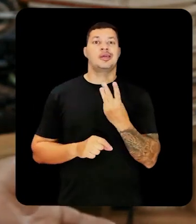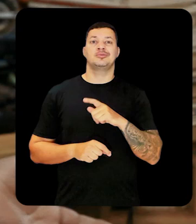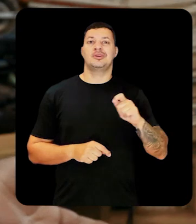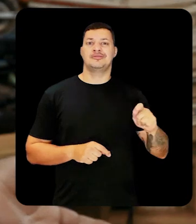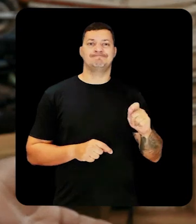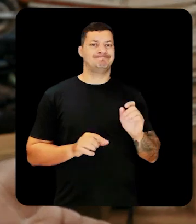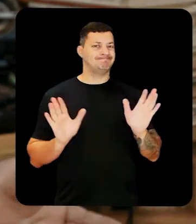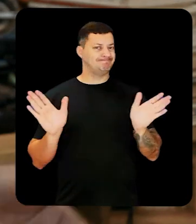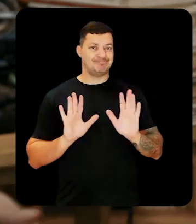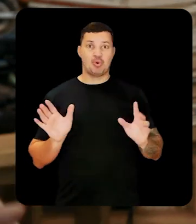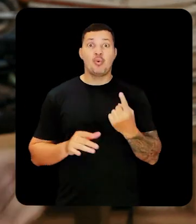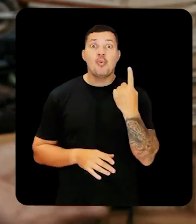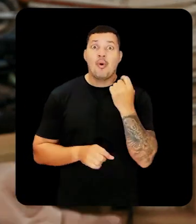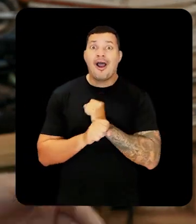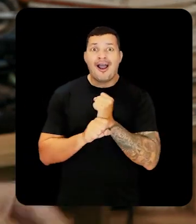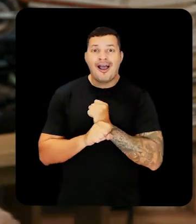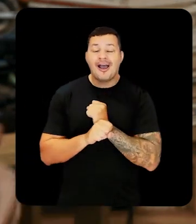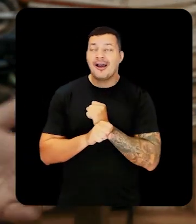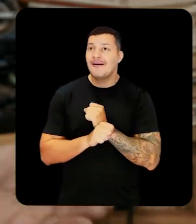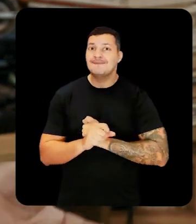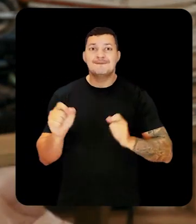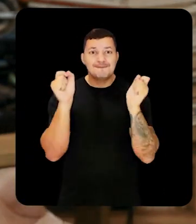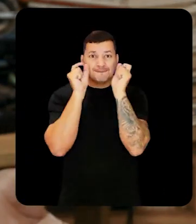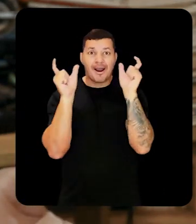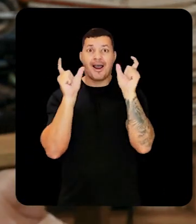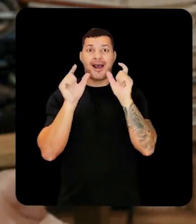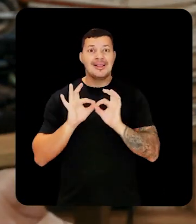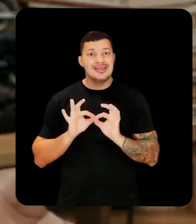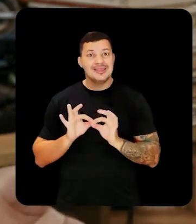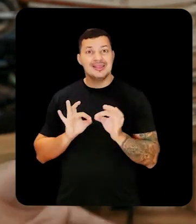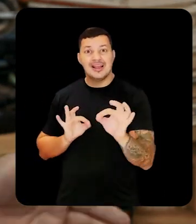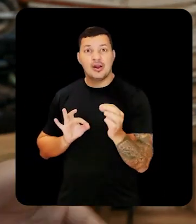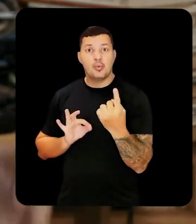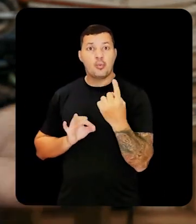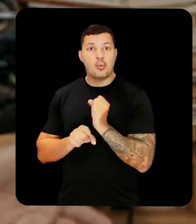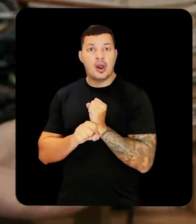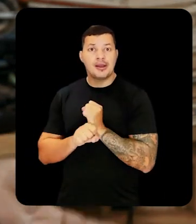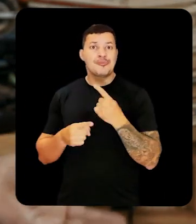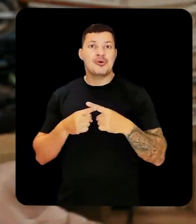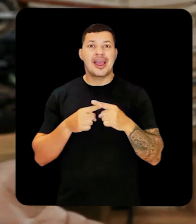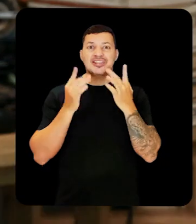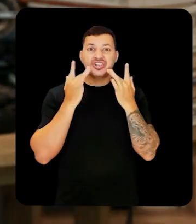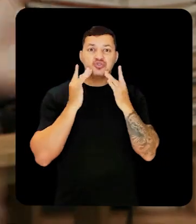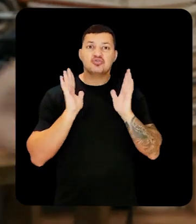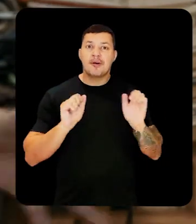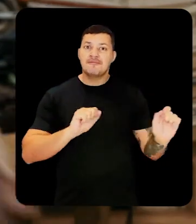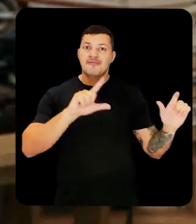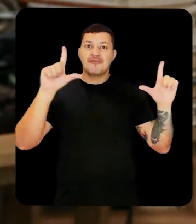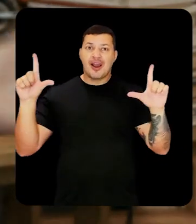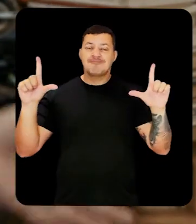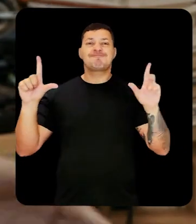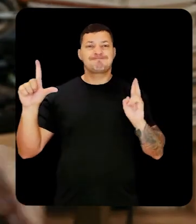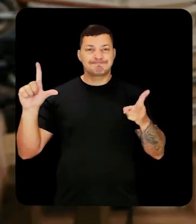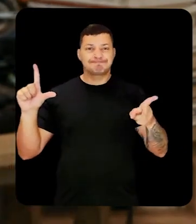só em 3 meses. Pelo contrário, era um curso de 1 ano. E se desdobrou além de 1 ano, porque os espetáculos, quando ficaram prontos, ficariam em